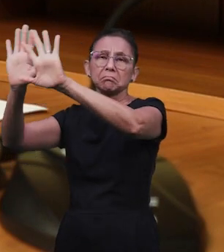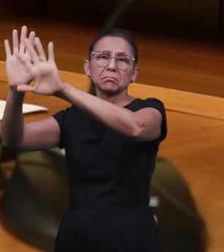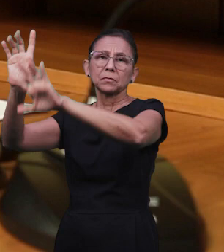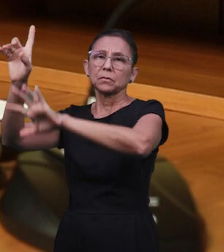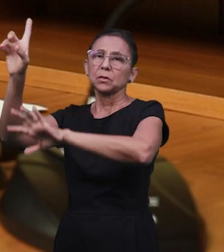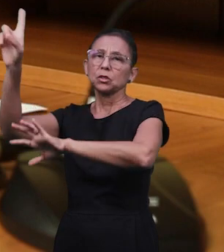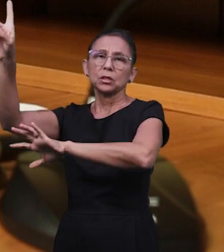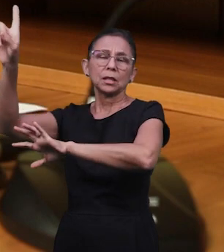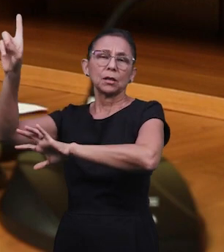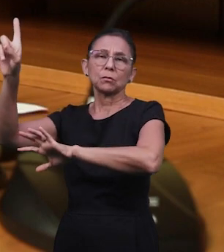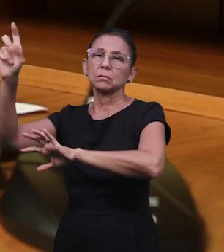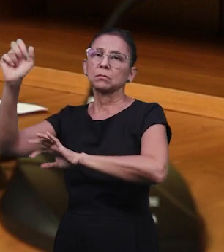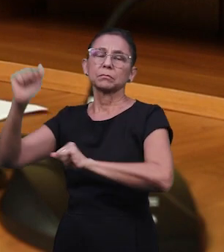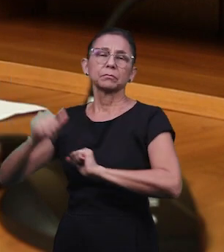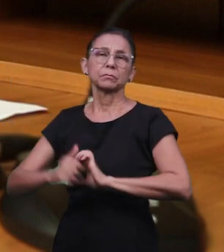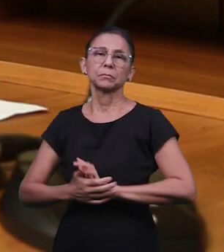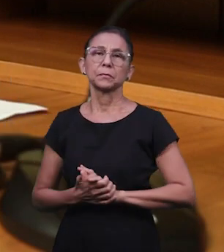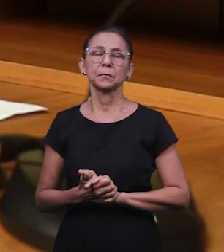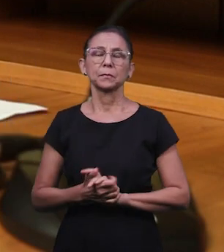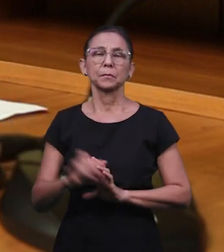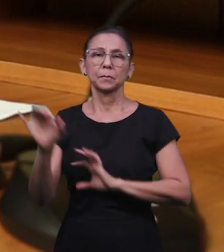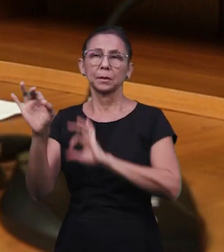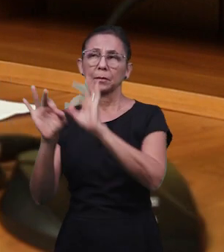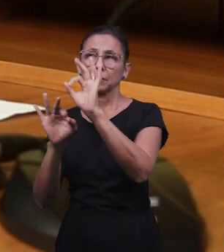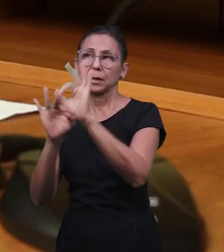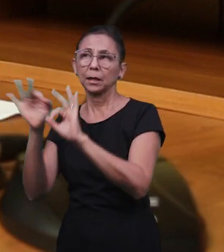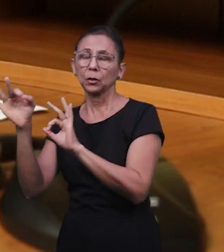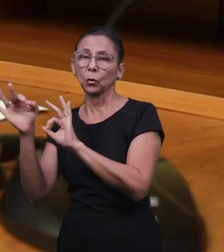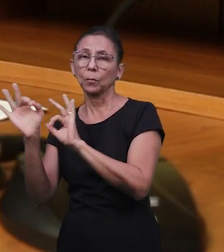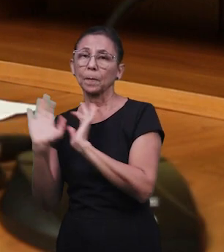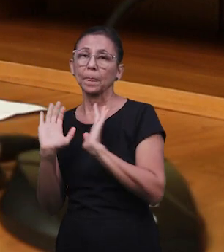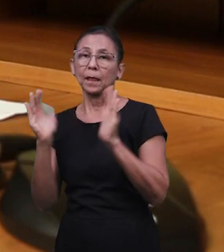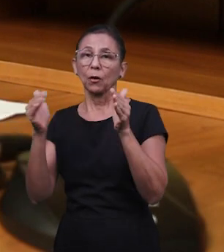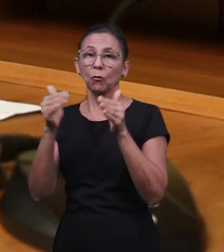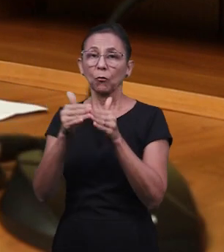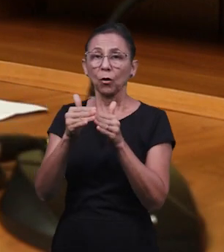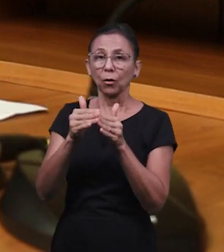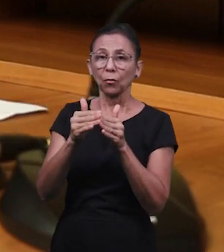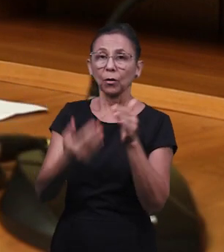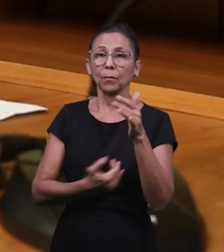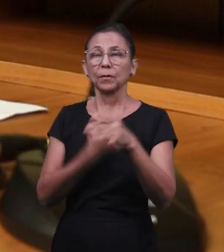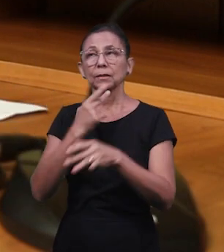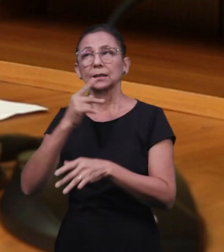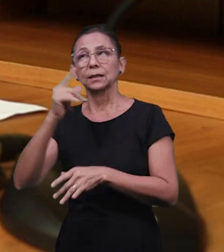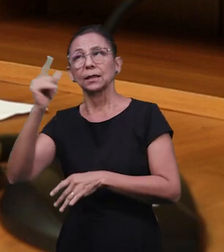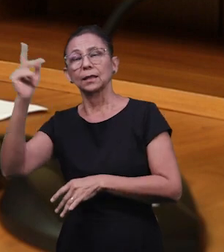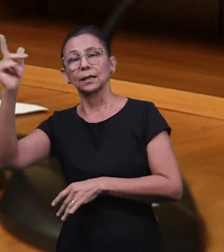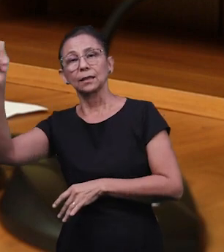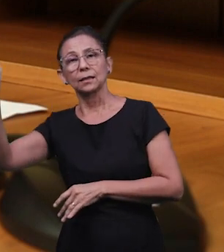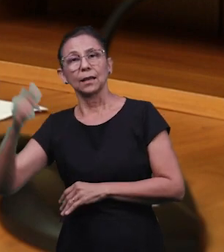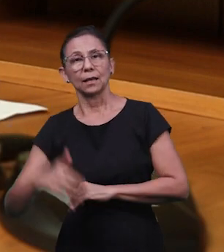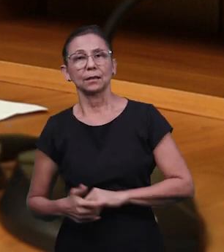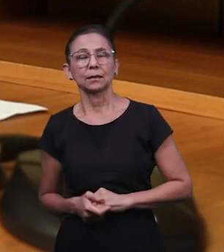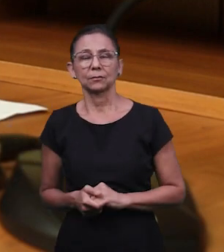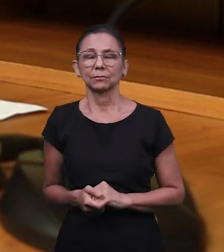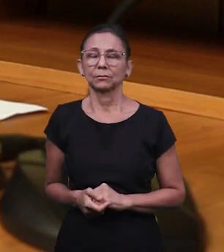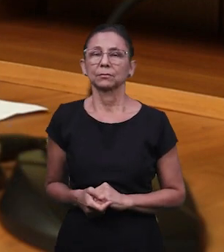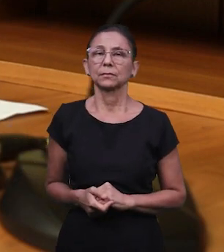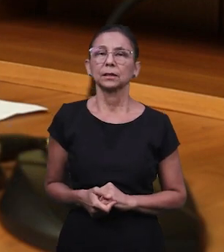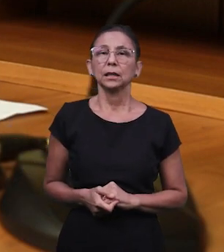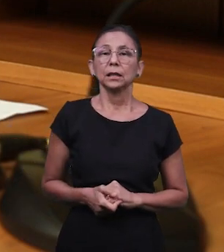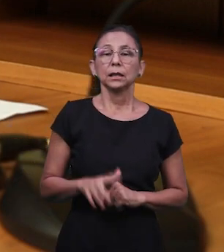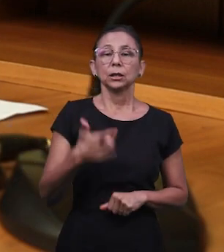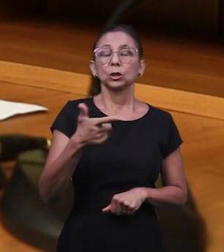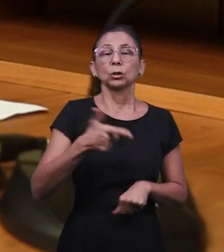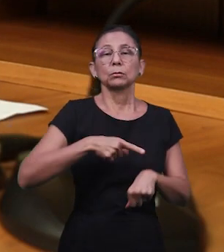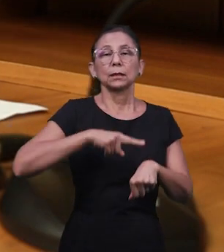para a eternidade e que não está sujeito ao tempo. Não está sujeito ao